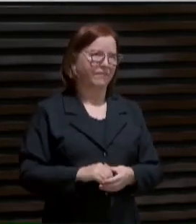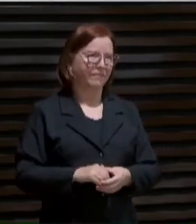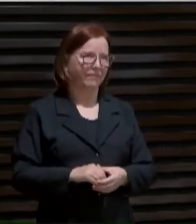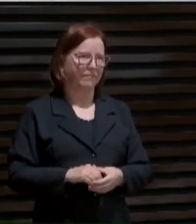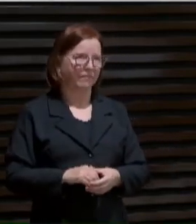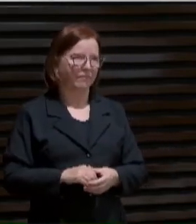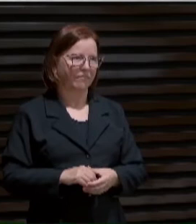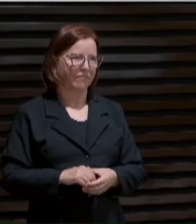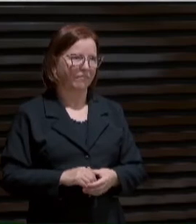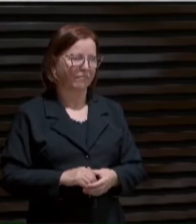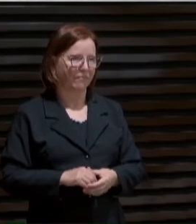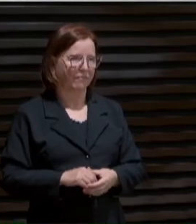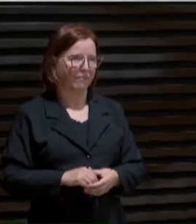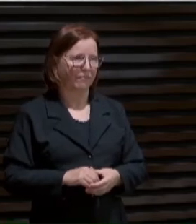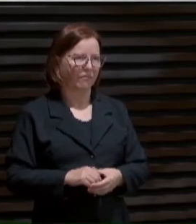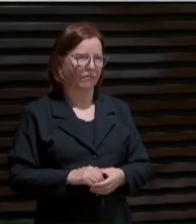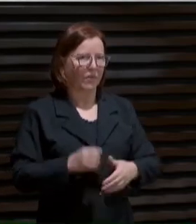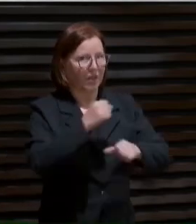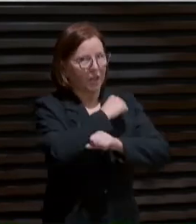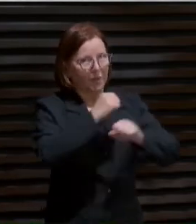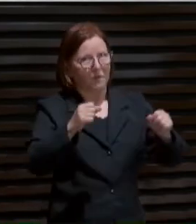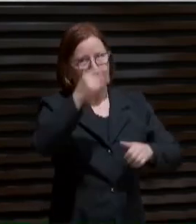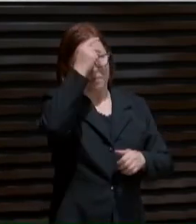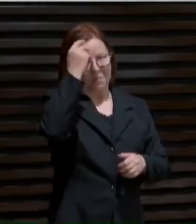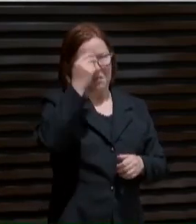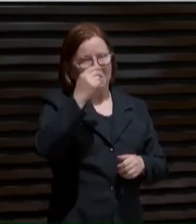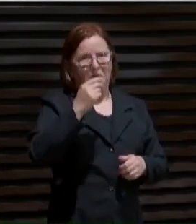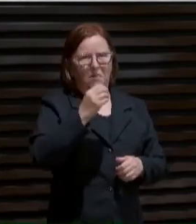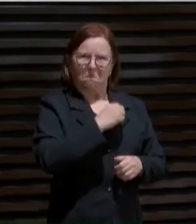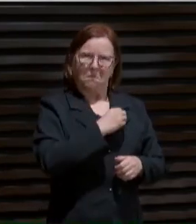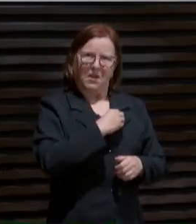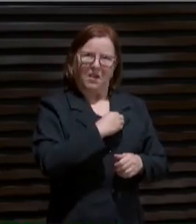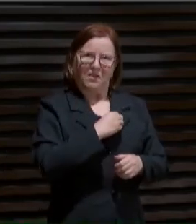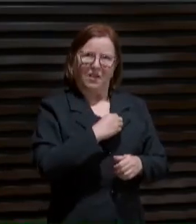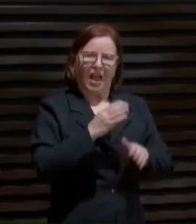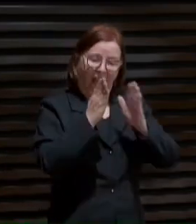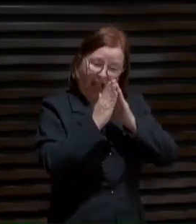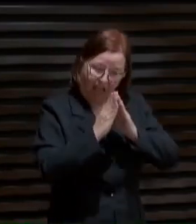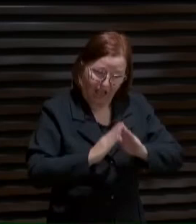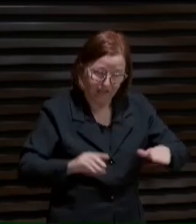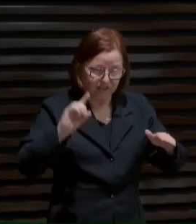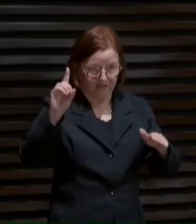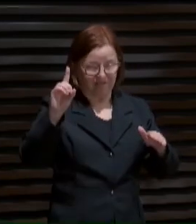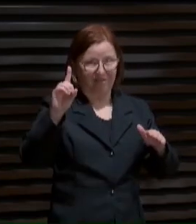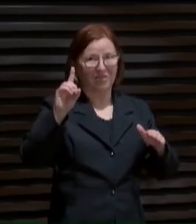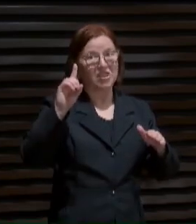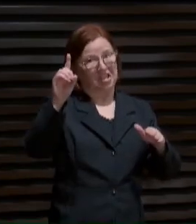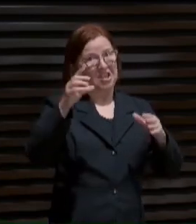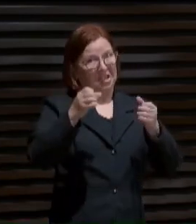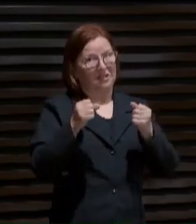e não é possível o ímpio adorar a Deus de modo aceitável nós já vimos isso assim como não é possível